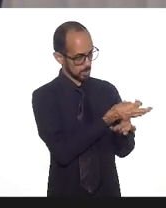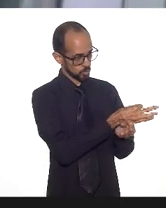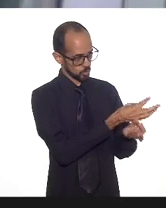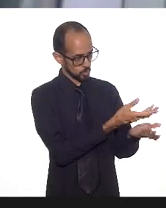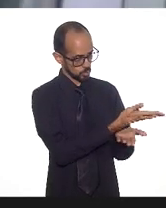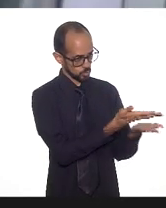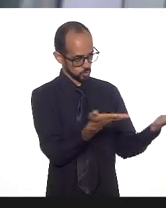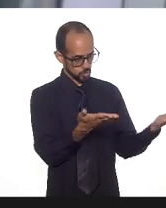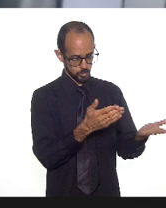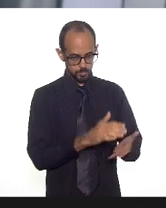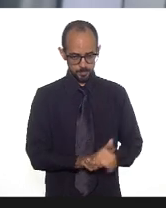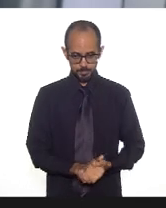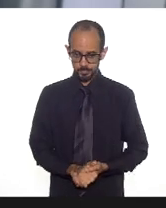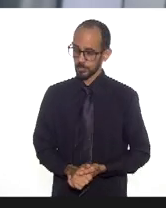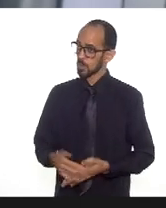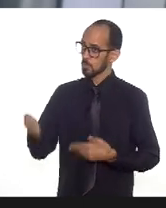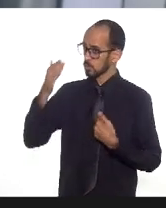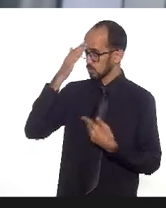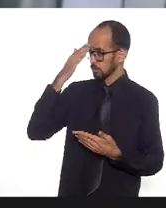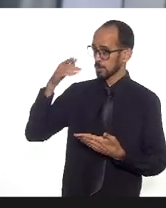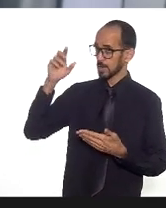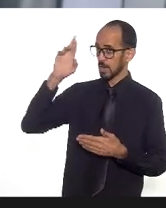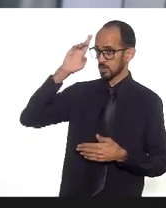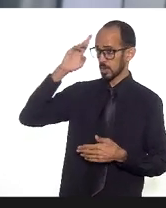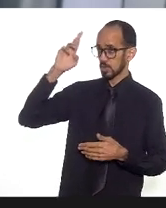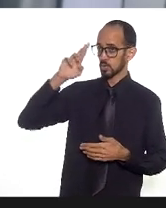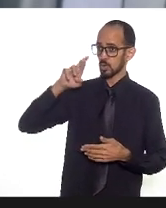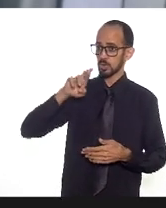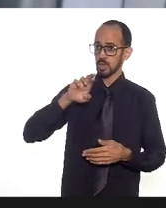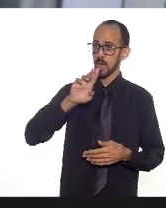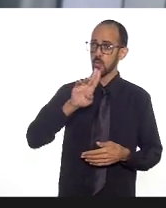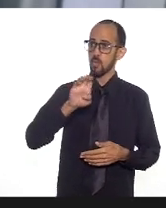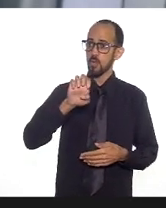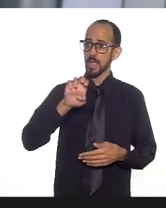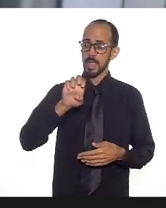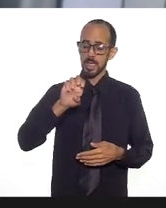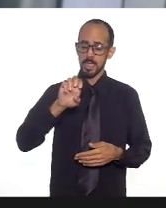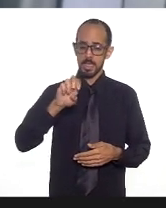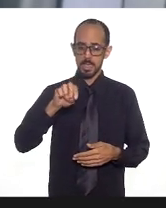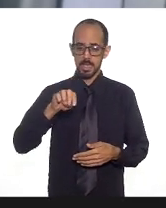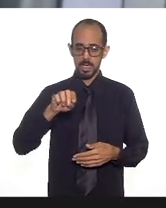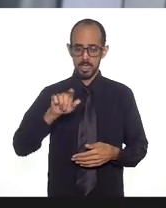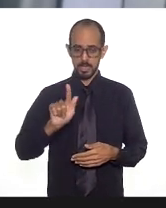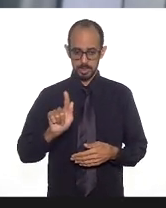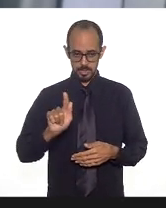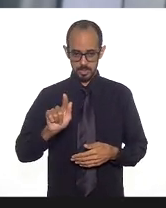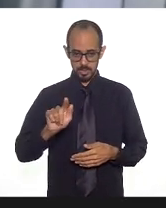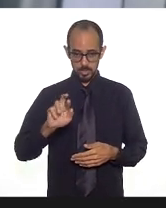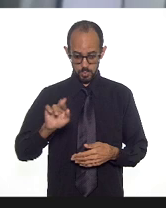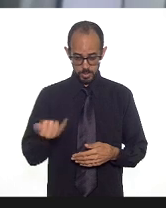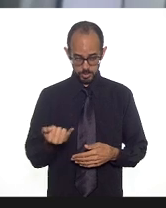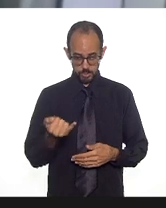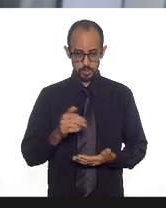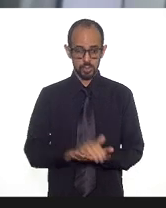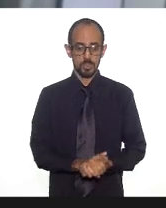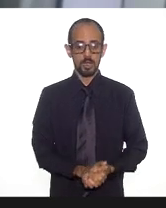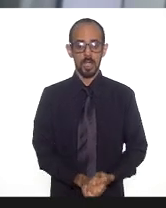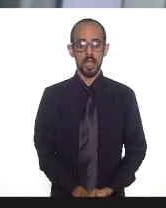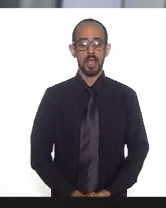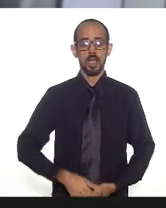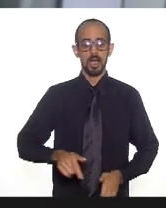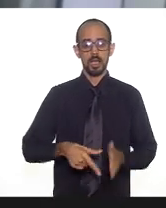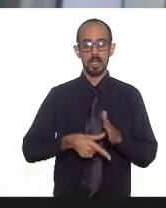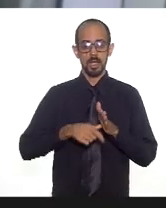Obrigado, professor Raul Palácio, reitor da UENF, por suas observações, por sua participação, enfim. Eu quero, antes de passar a palavra